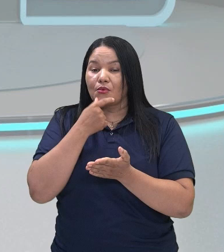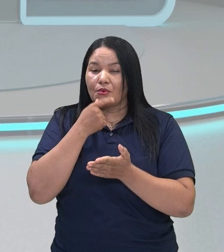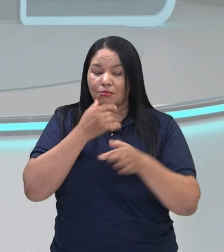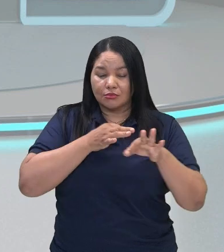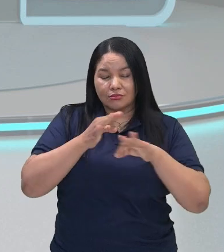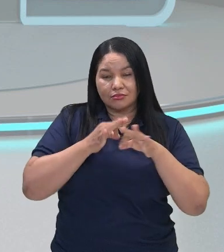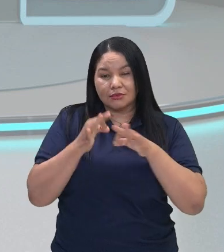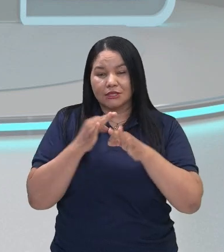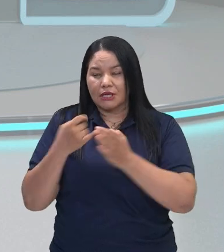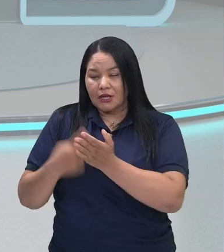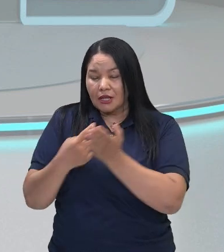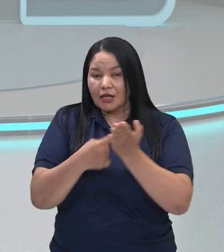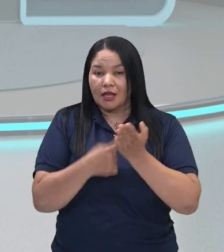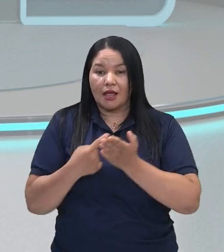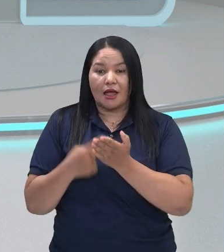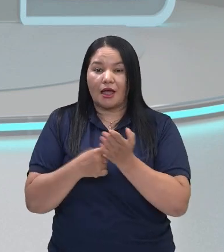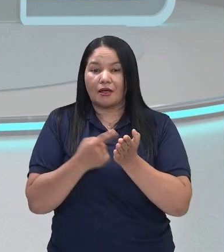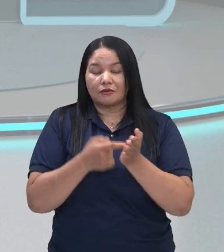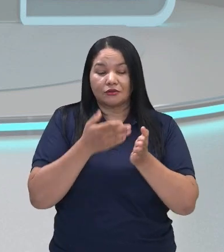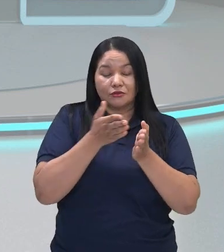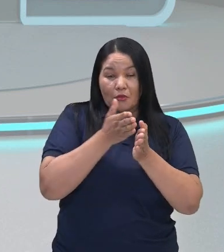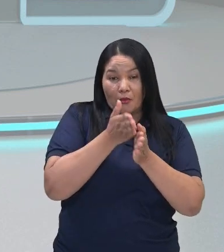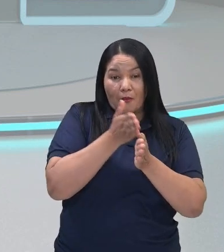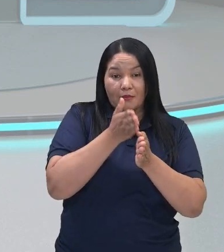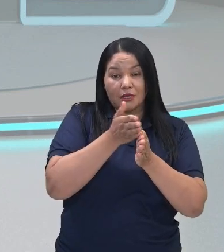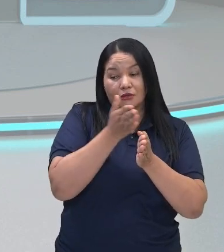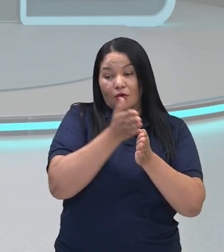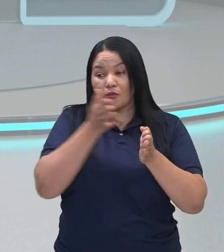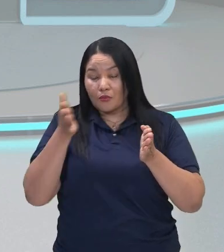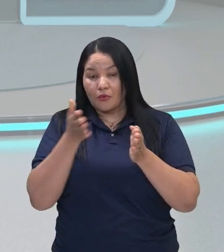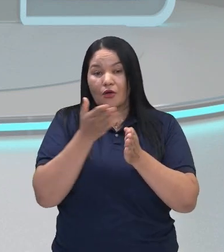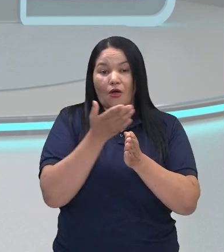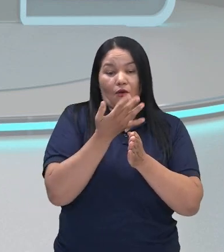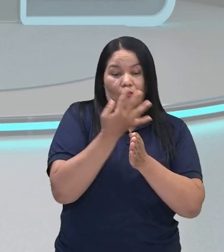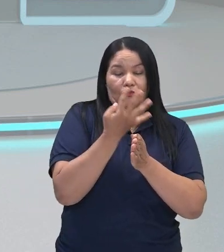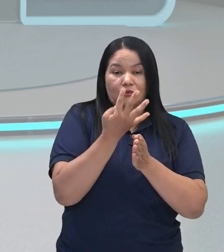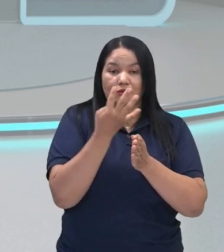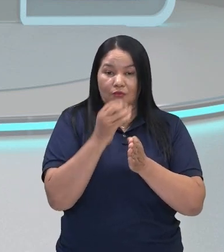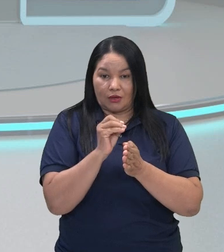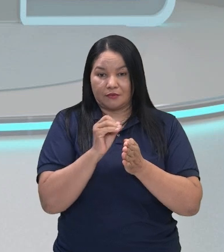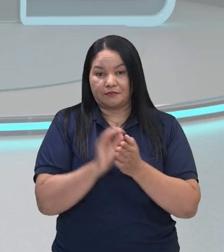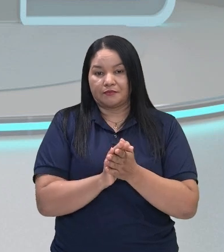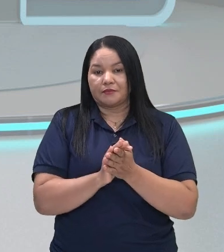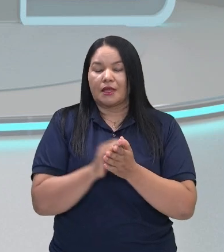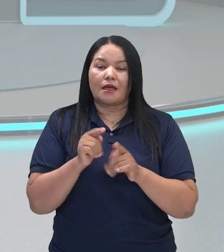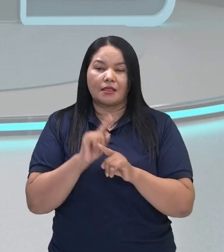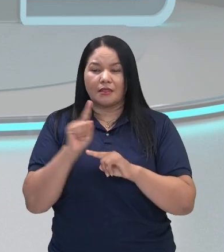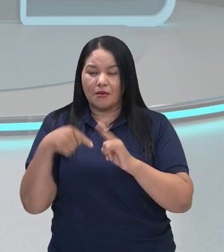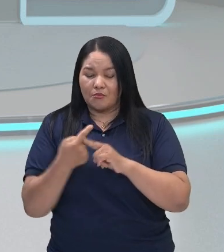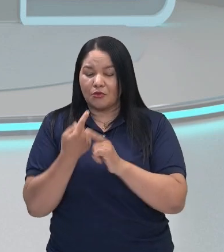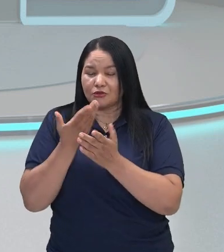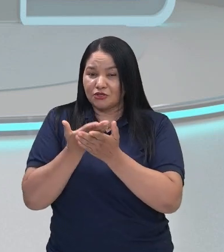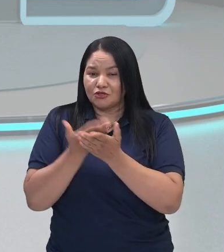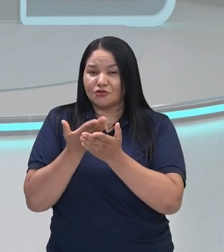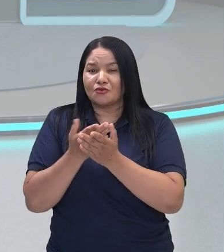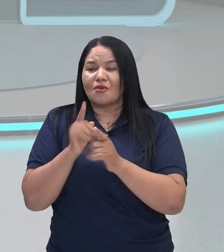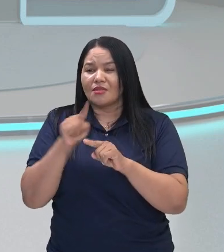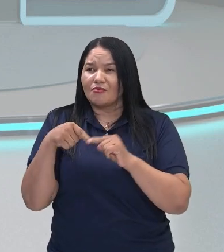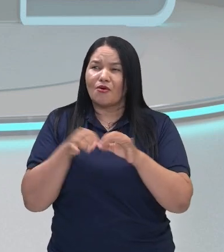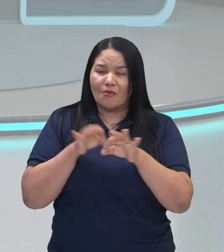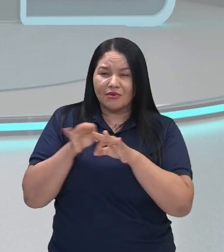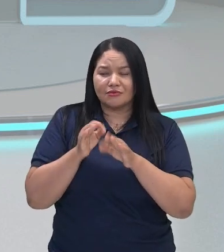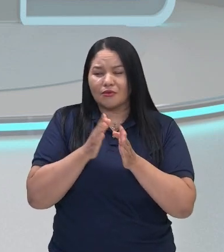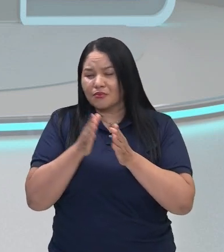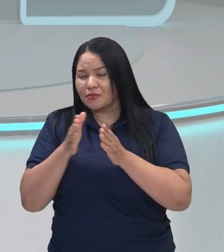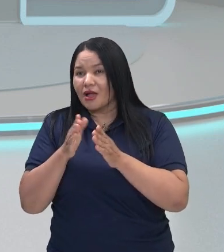decidiram que a partir de um certo momento iria ser aquela frequência. E depois de estudos voltados para